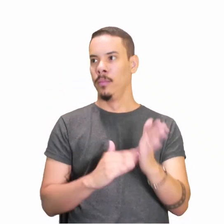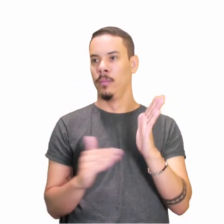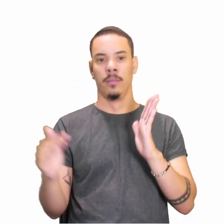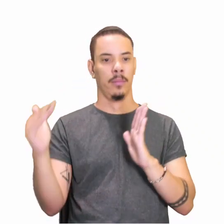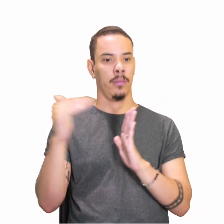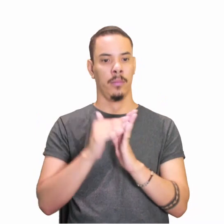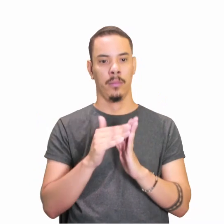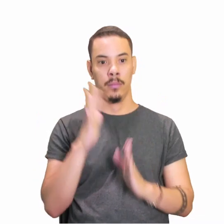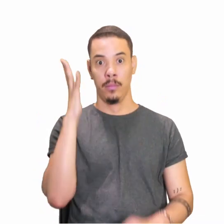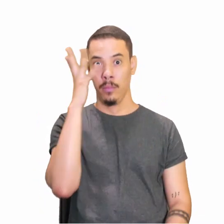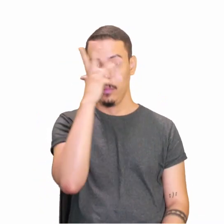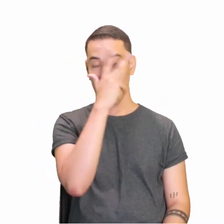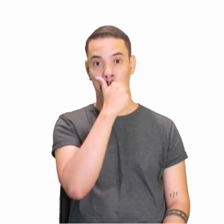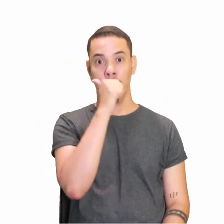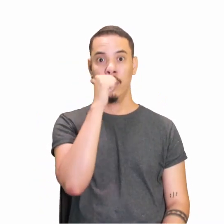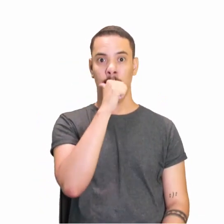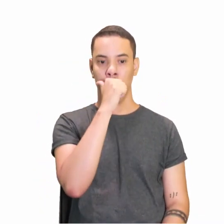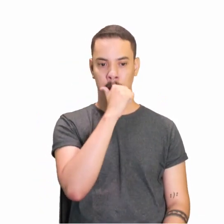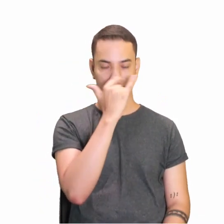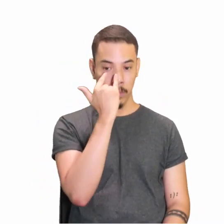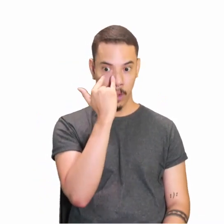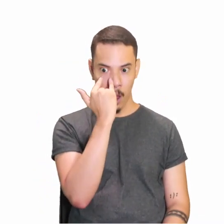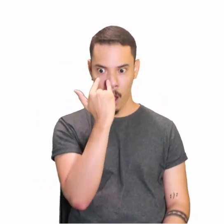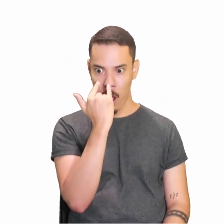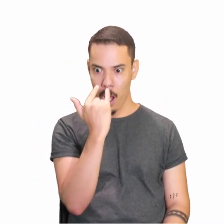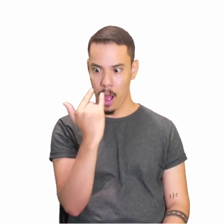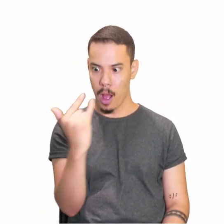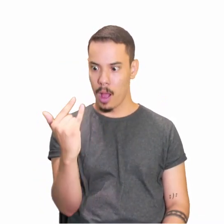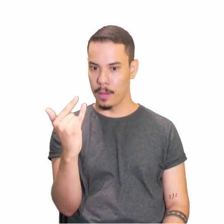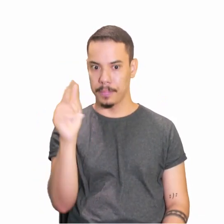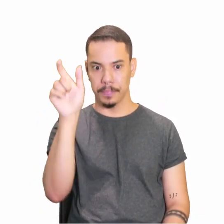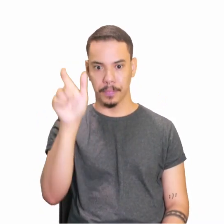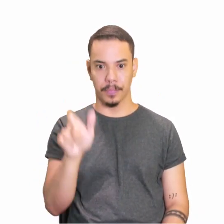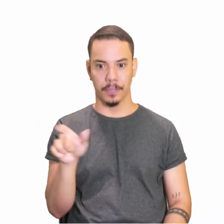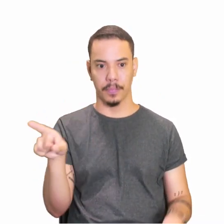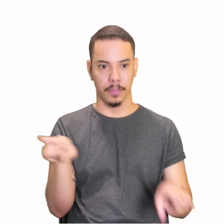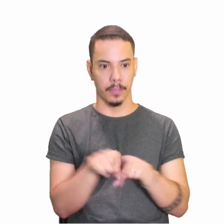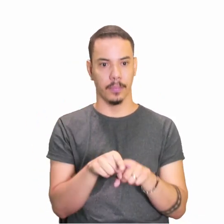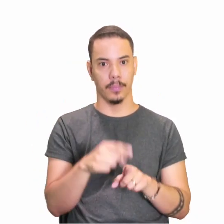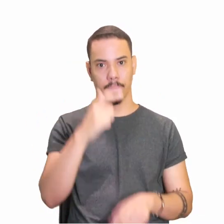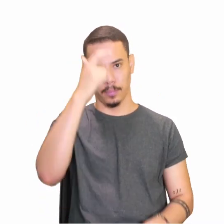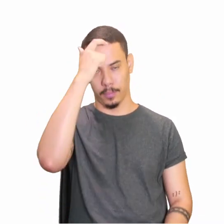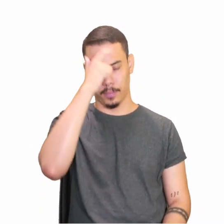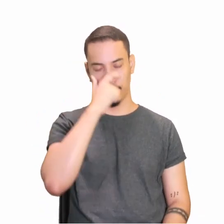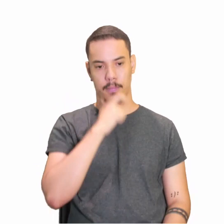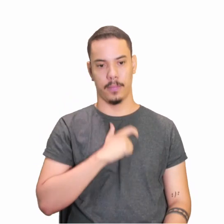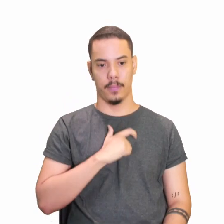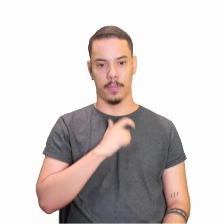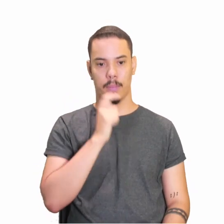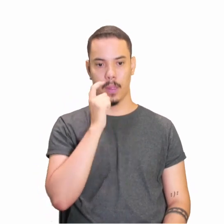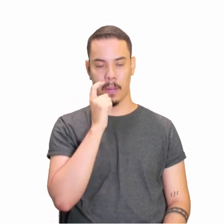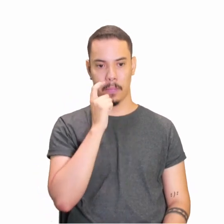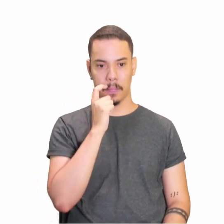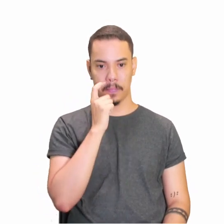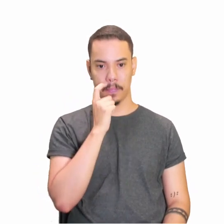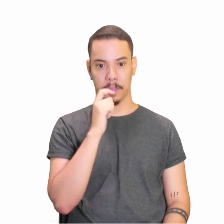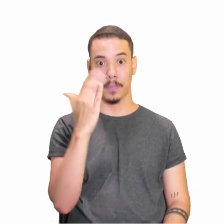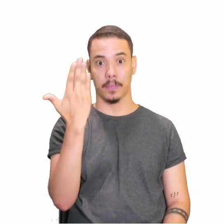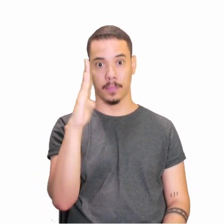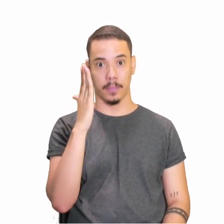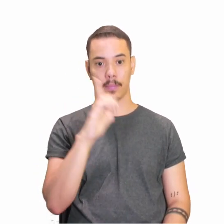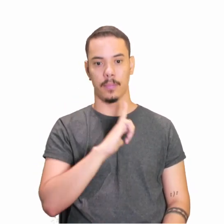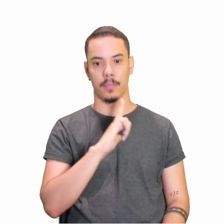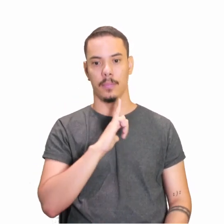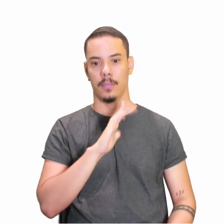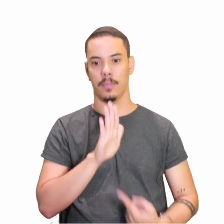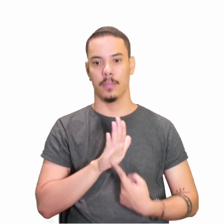de Gertrudes fascinava todo mundo e a própria Gertrudes. Os espelhos pasmavam